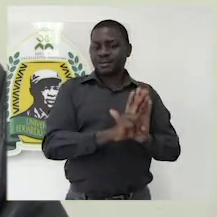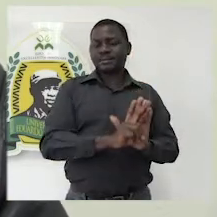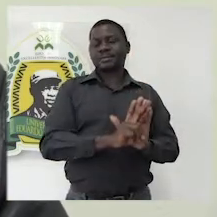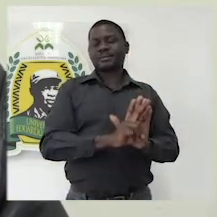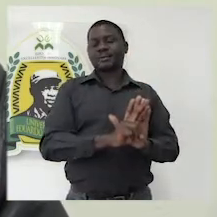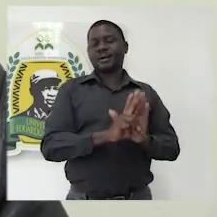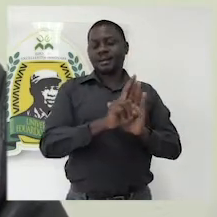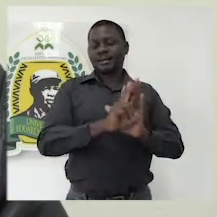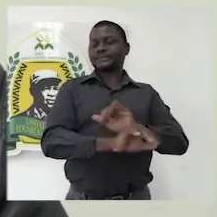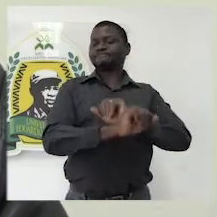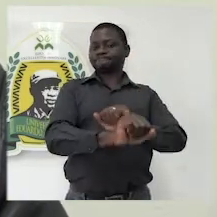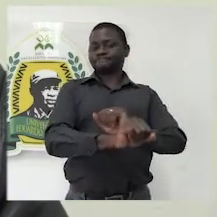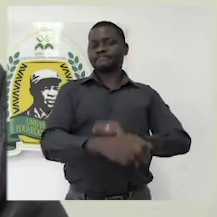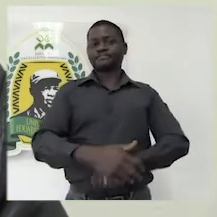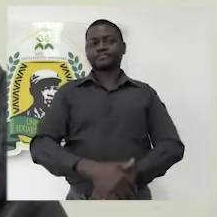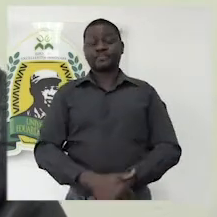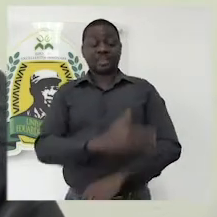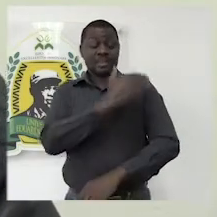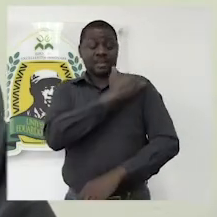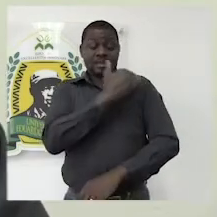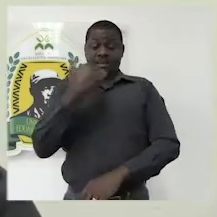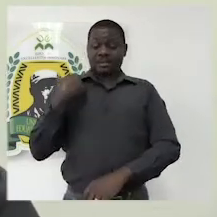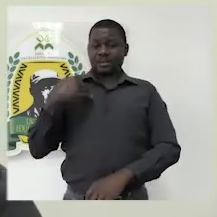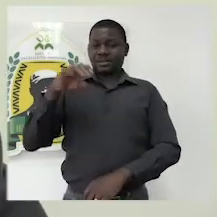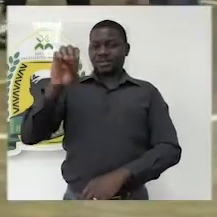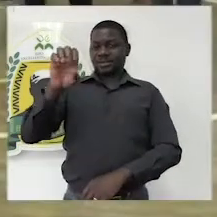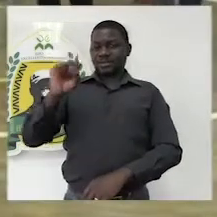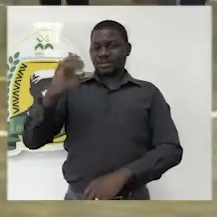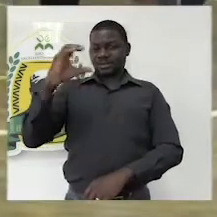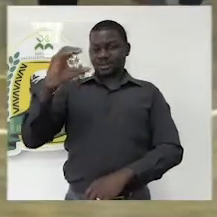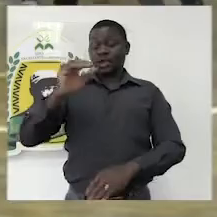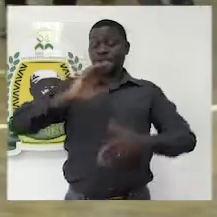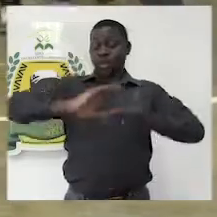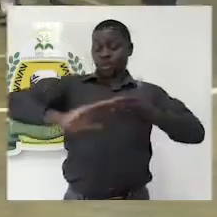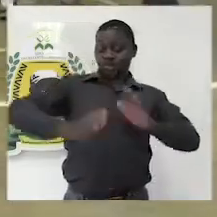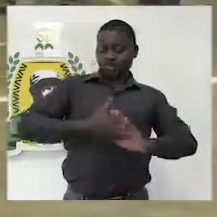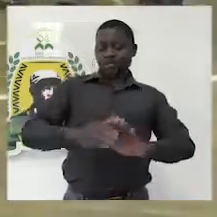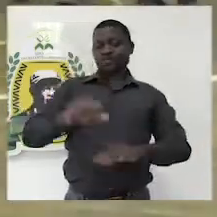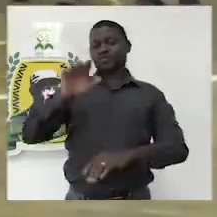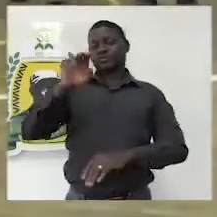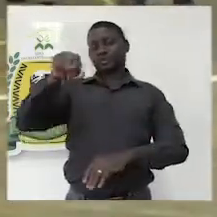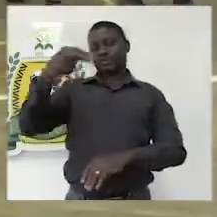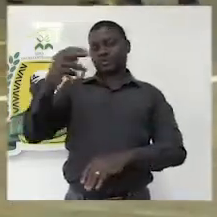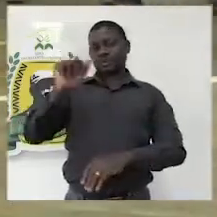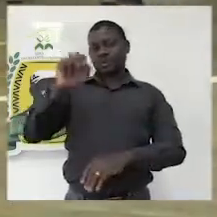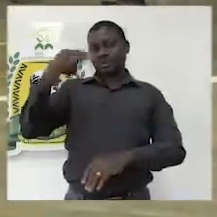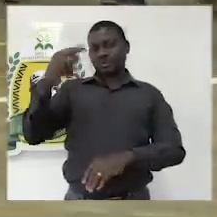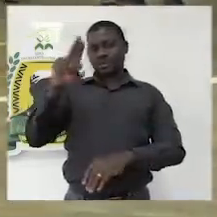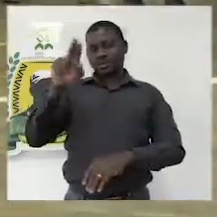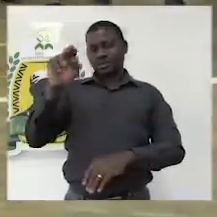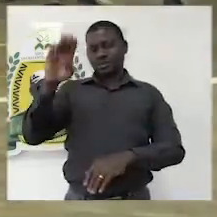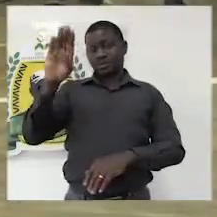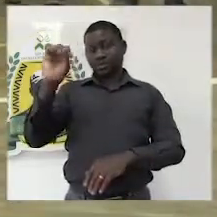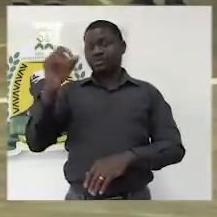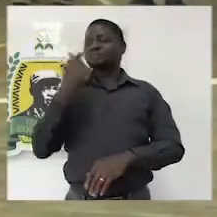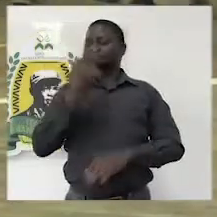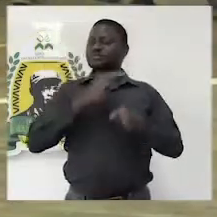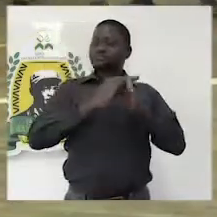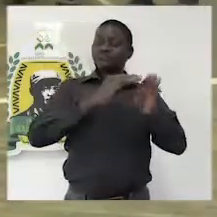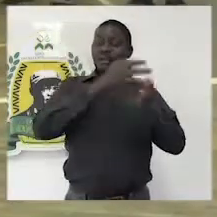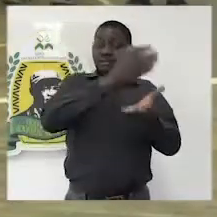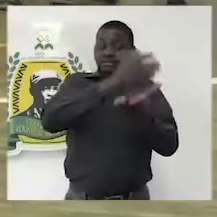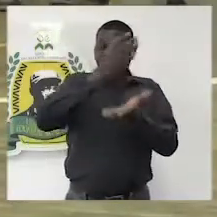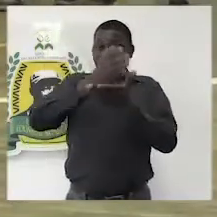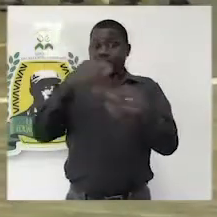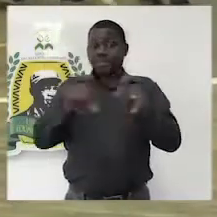as medidas de segurança. O diretor da ICID, professor Dr. Leonardo Nhantumbo, afirmou que o modo de implementação das provas será